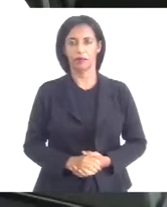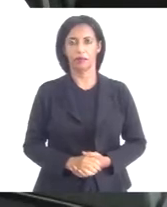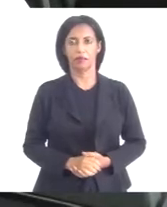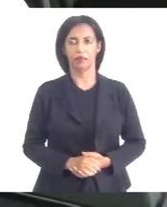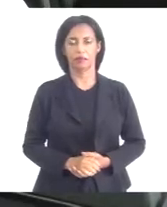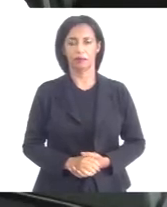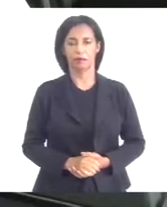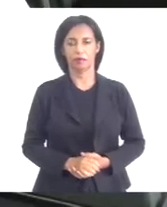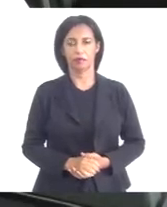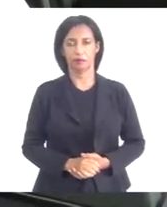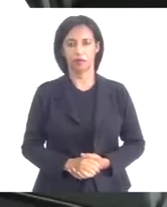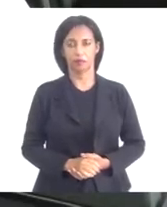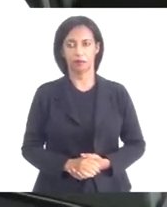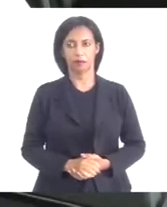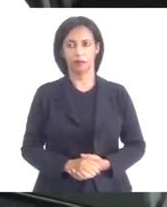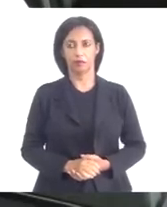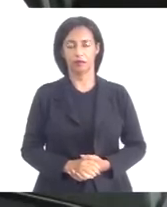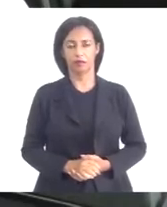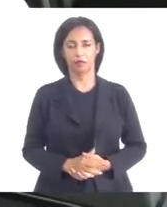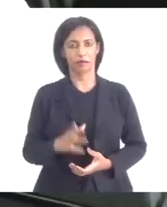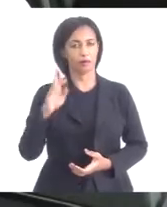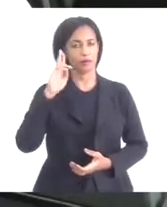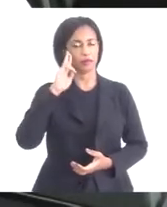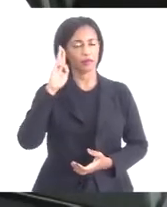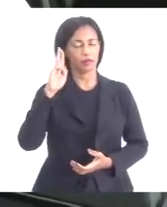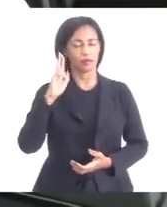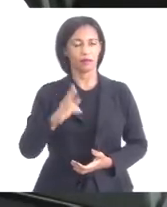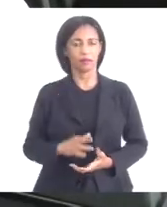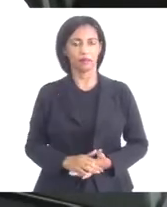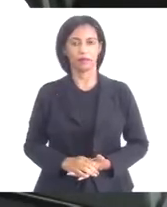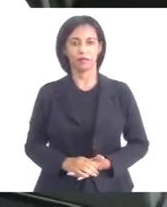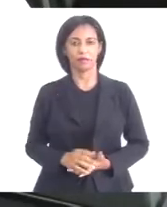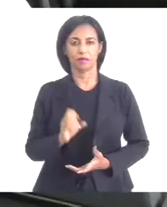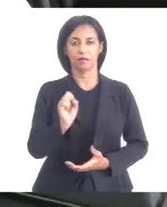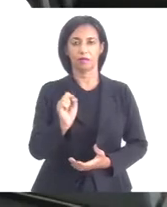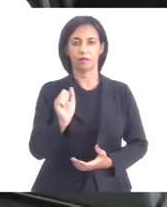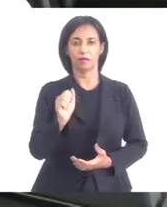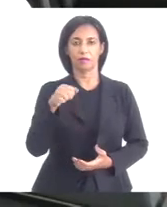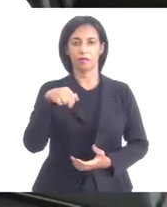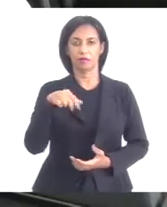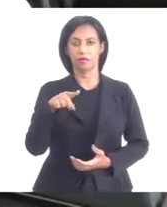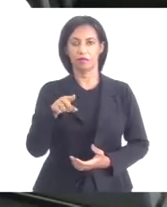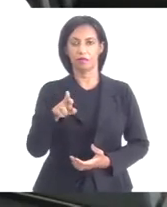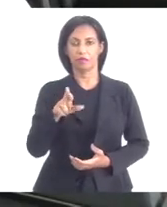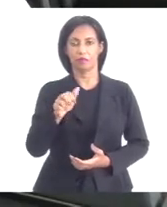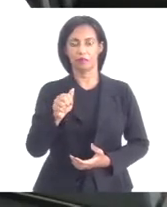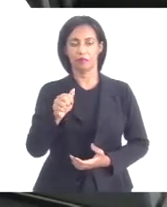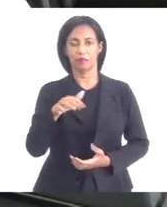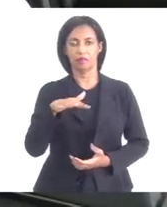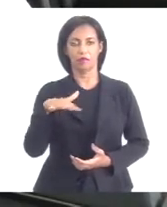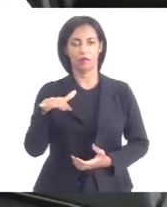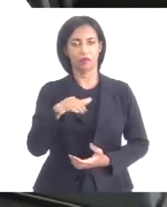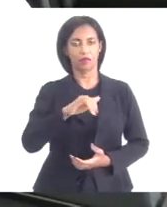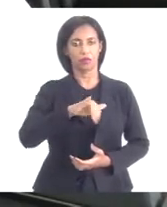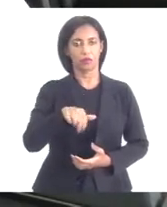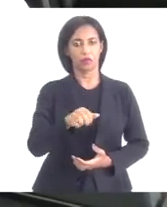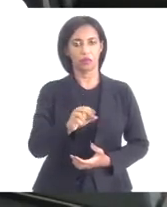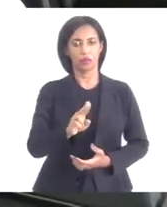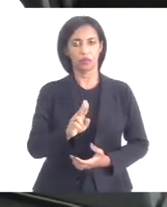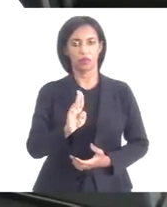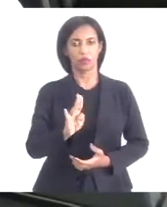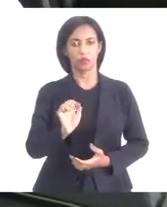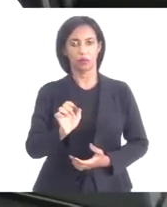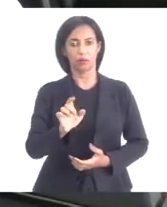E aí e a senhora Sandra Quintela da rede Jubileu Sul